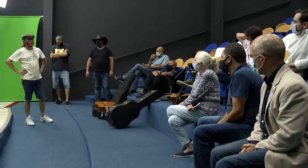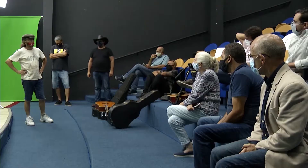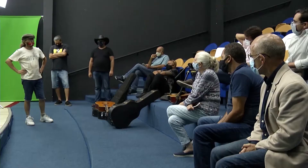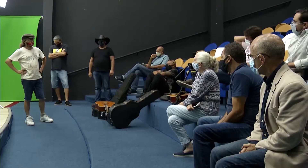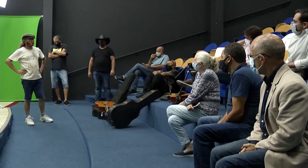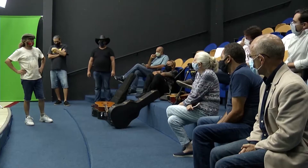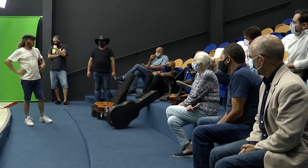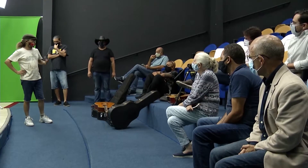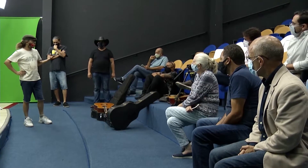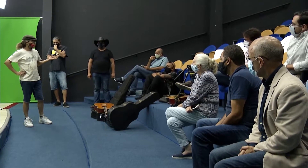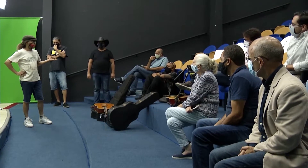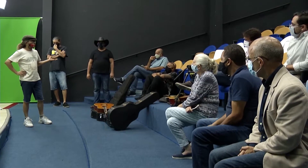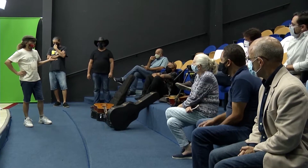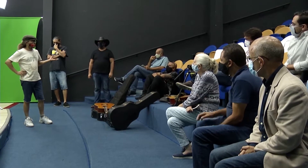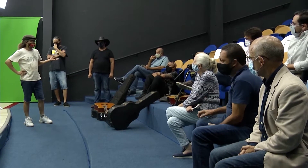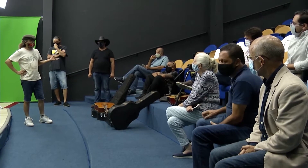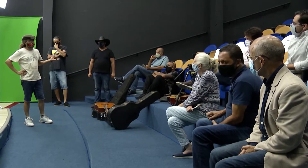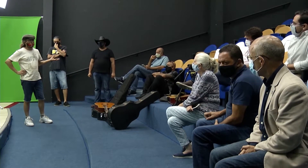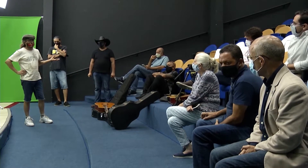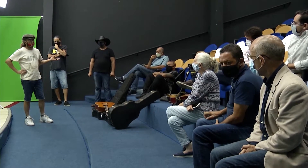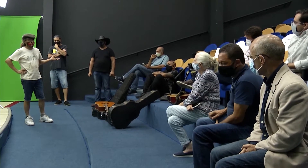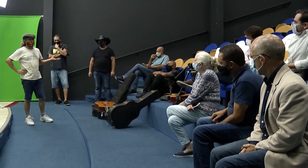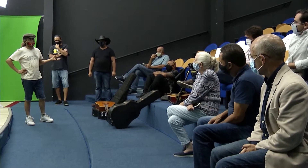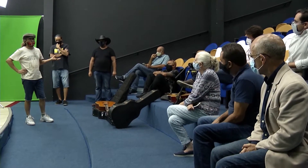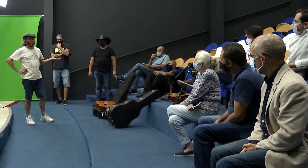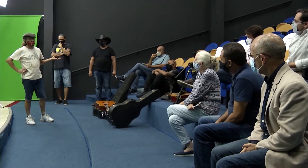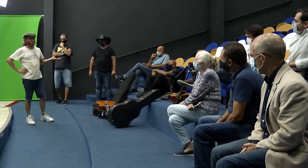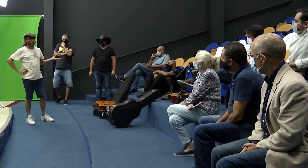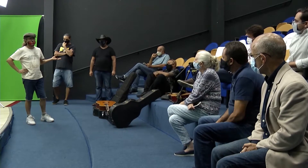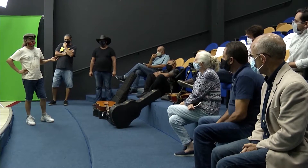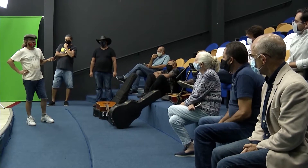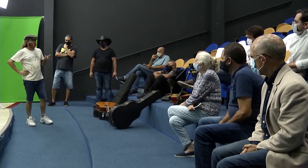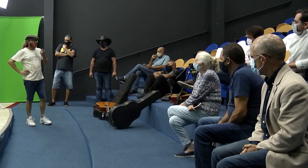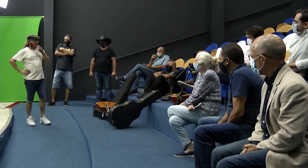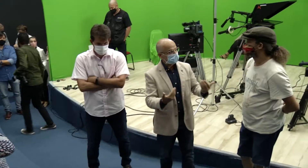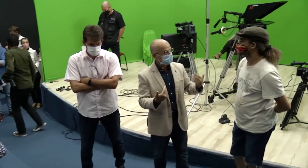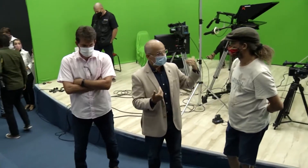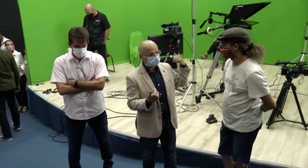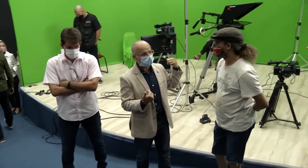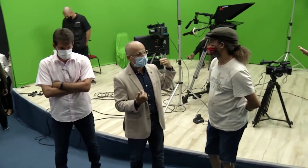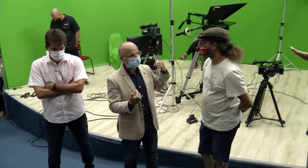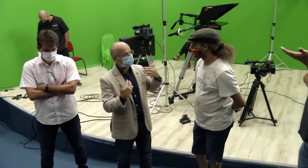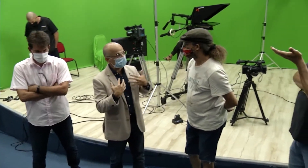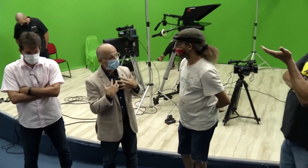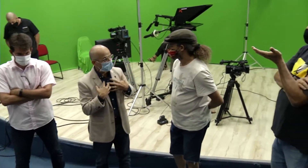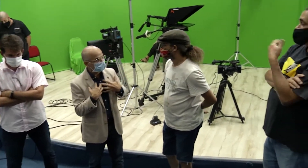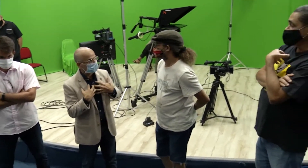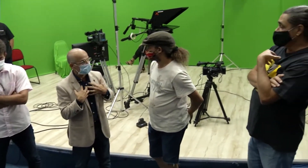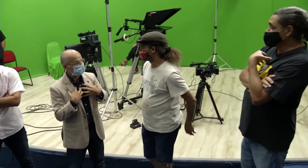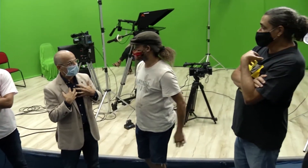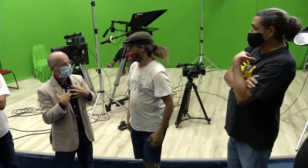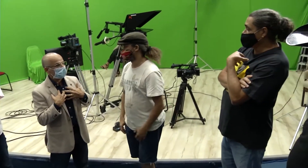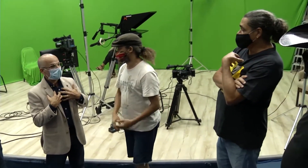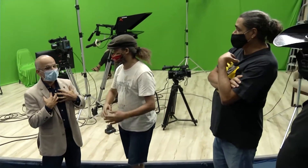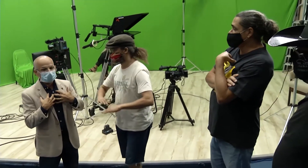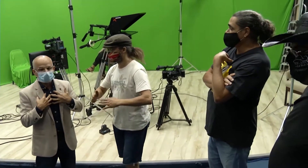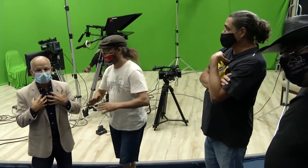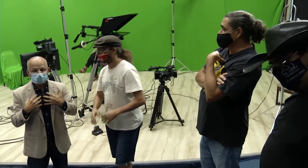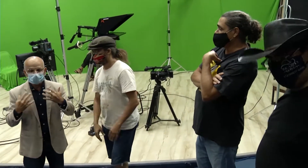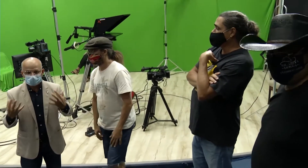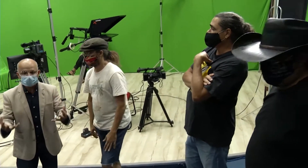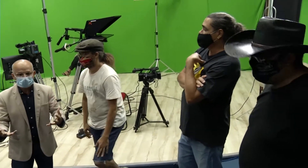atual proíbe música ao vivo e apresentação de DJs nos estabelecimentos. Foi formada ainda uma comissão de músicos